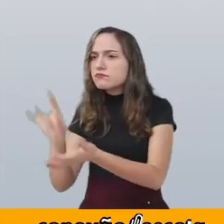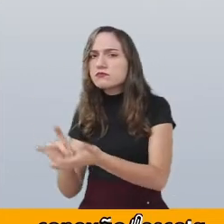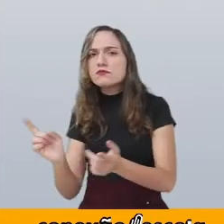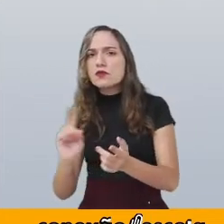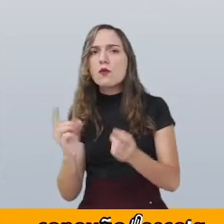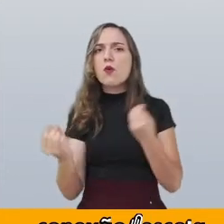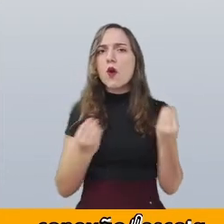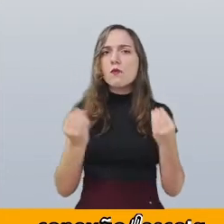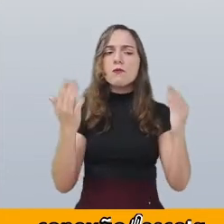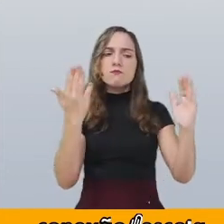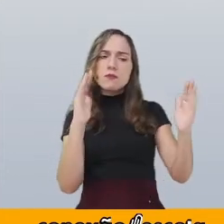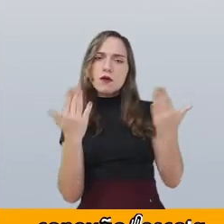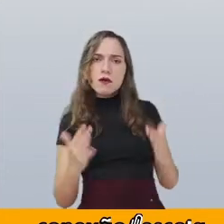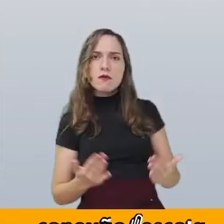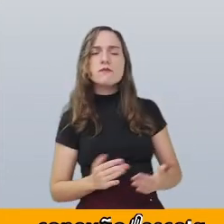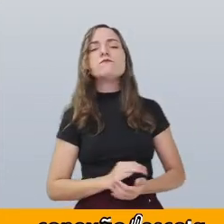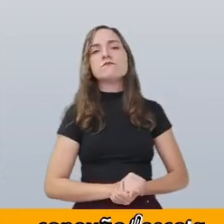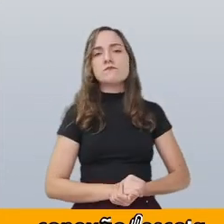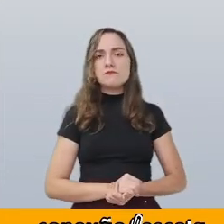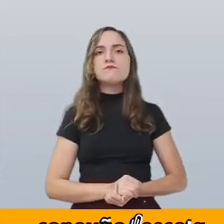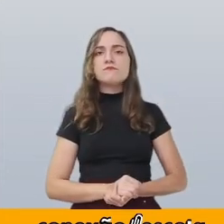assunto.